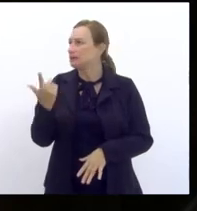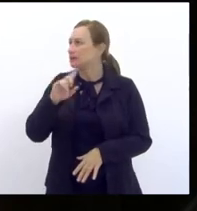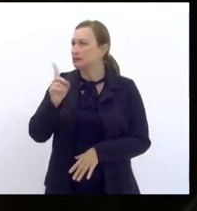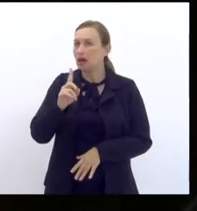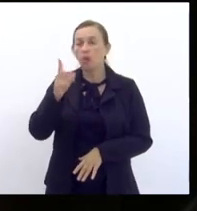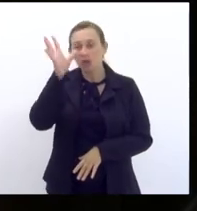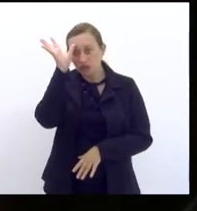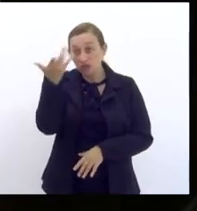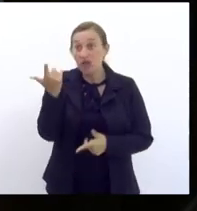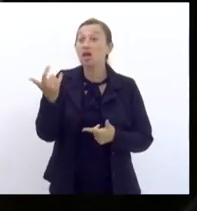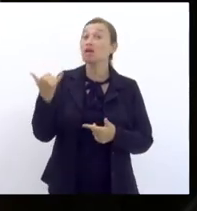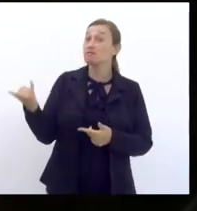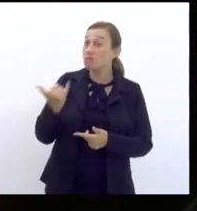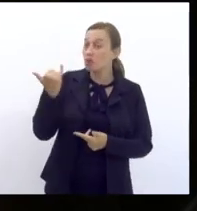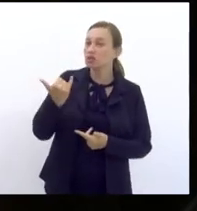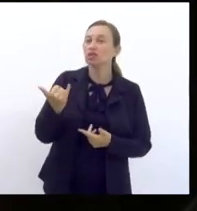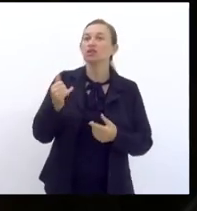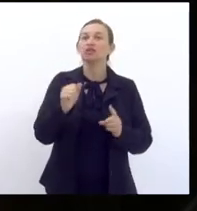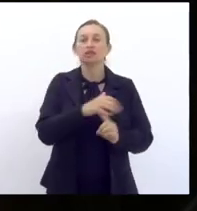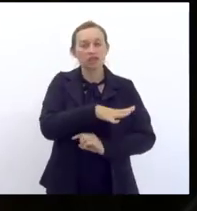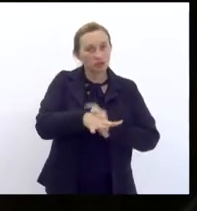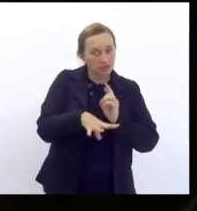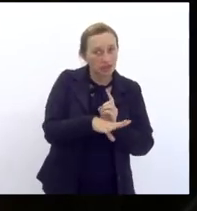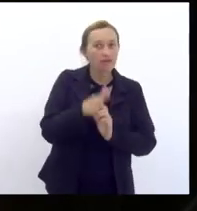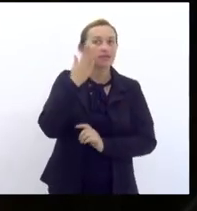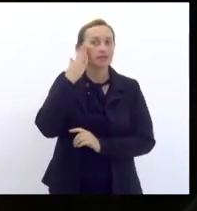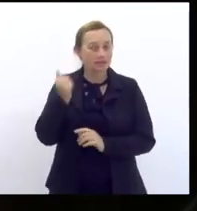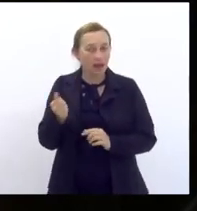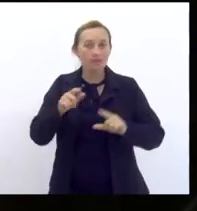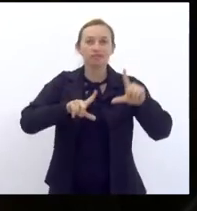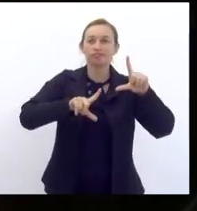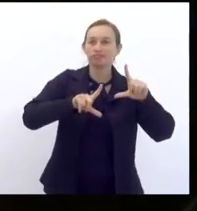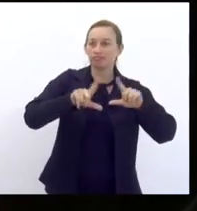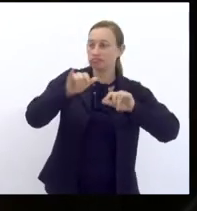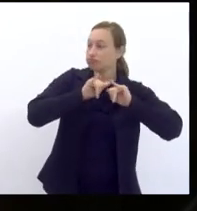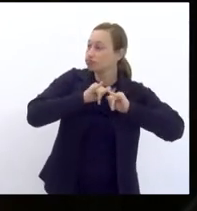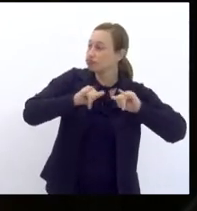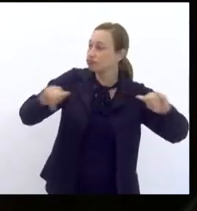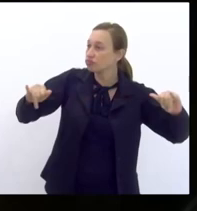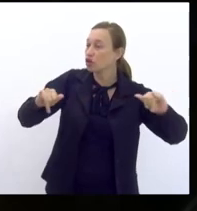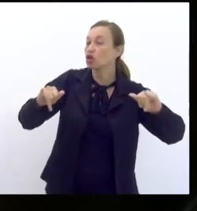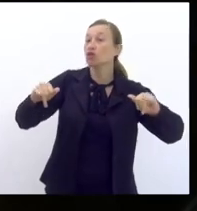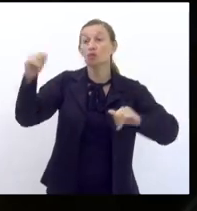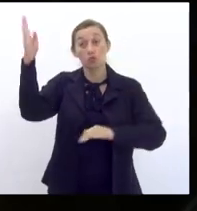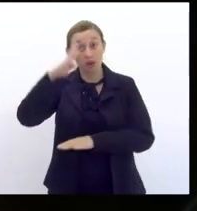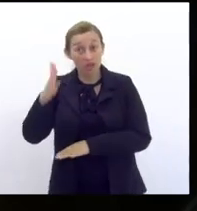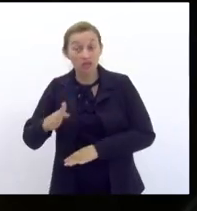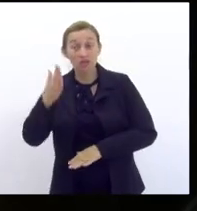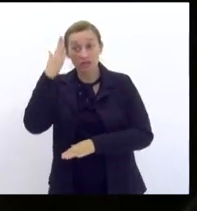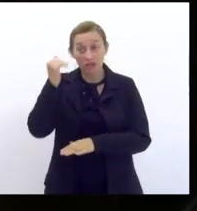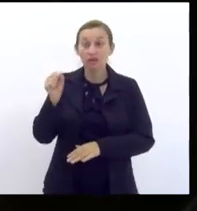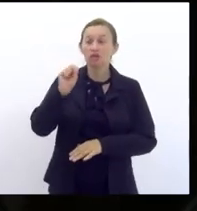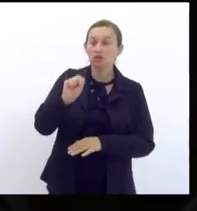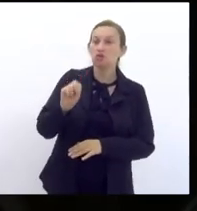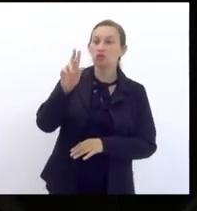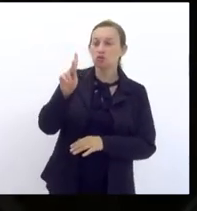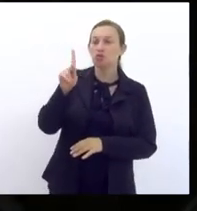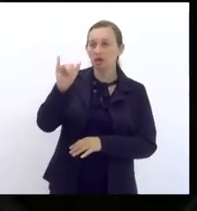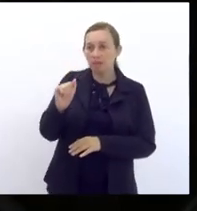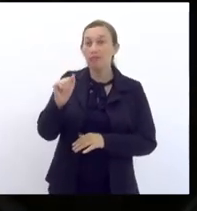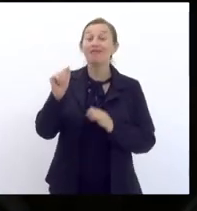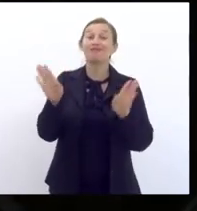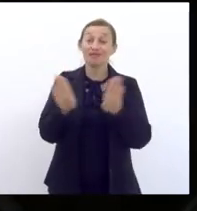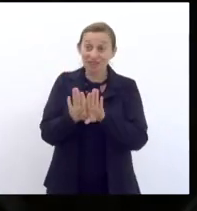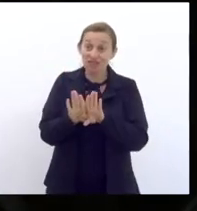resolver isso é importante que a sociedade saiba que a imprensa saiba que o Brasil saiba que assoeba vai ter que fechar